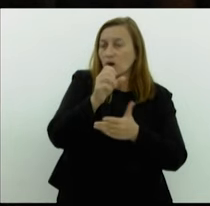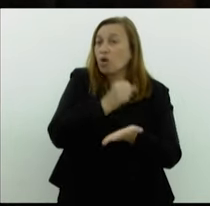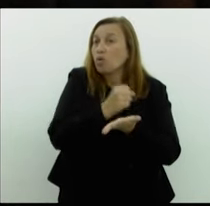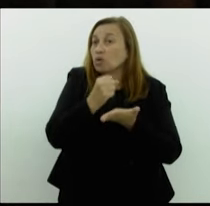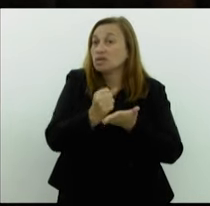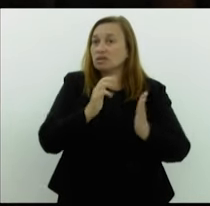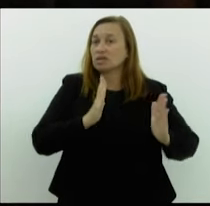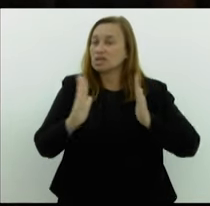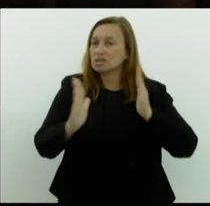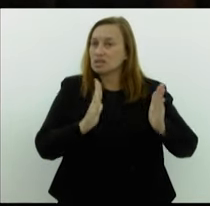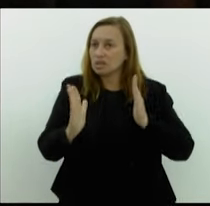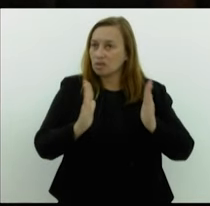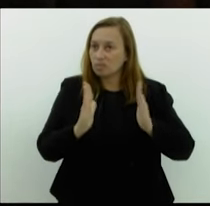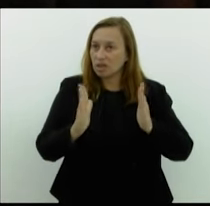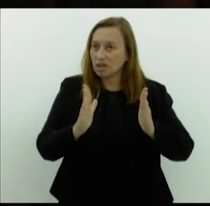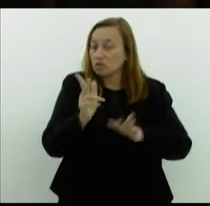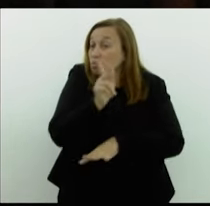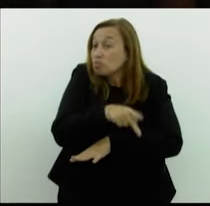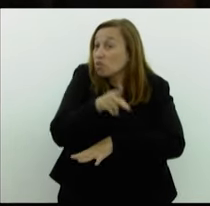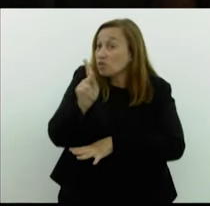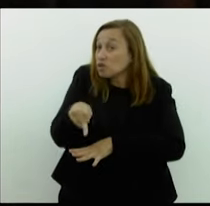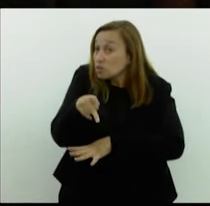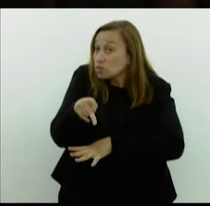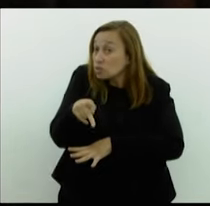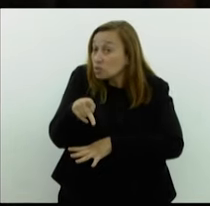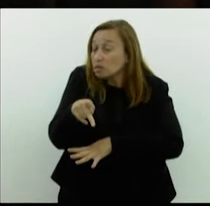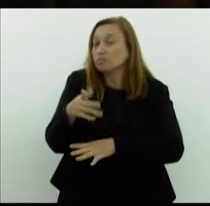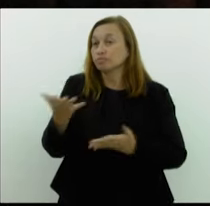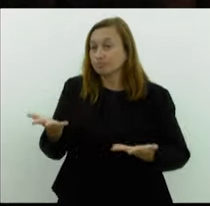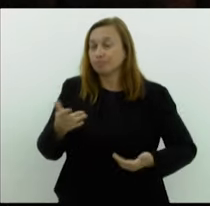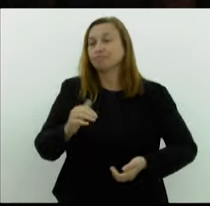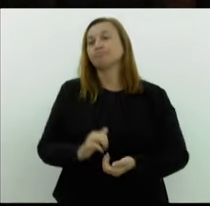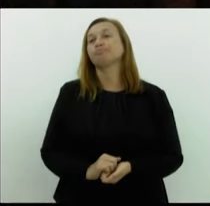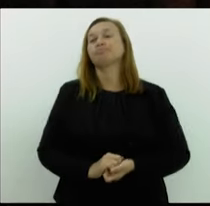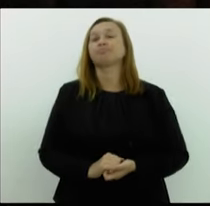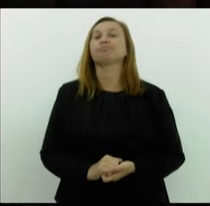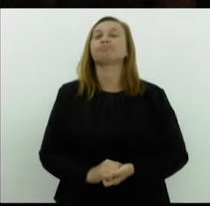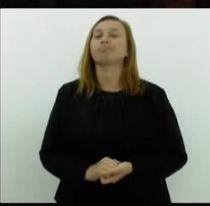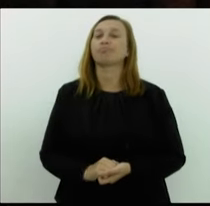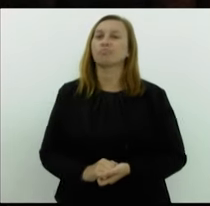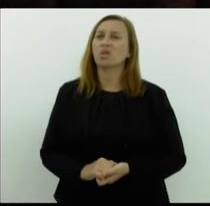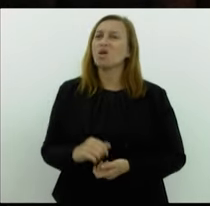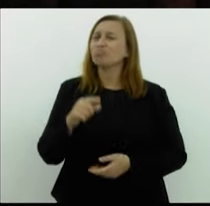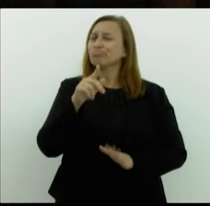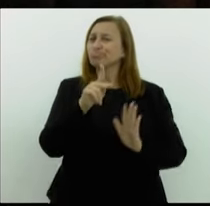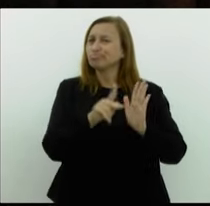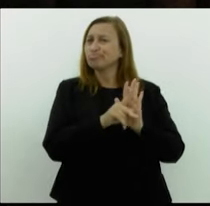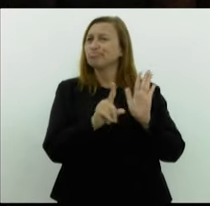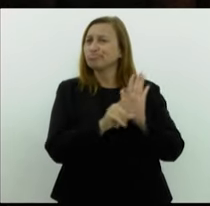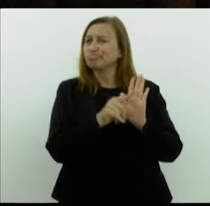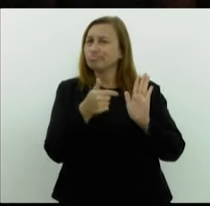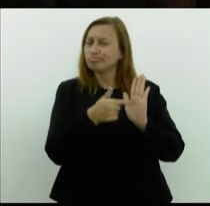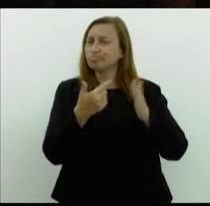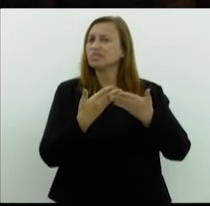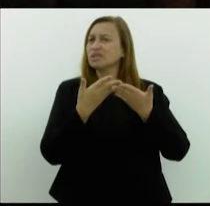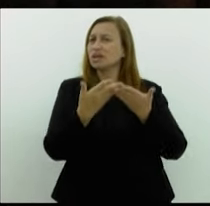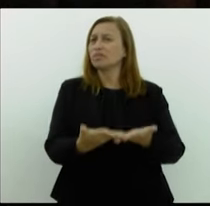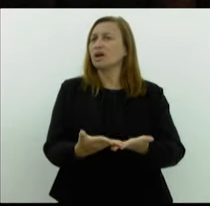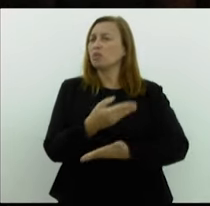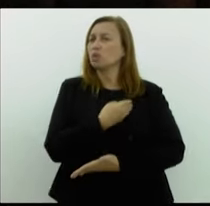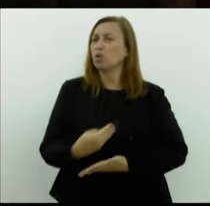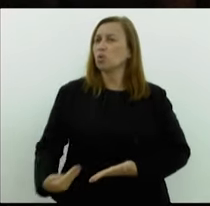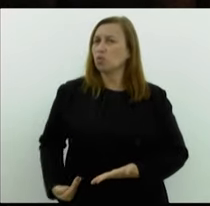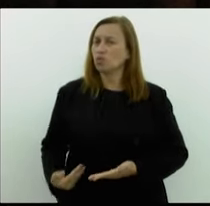contratação de pessoal por tempo determinado para o exercício do magistério. Esse é um projeto de lei encaminhado pelo governo